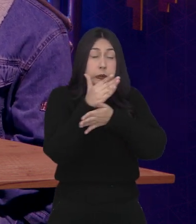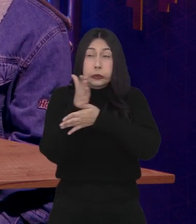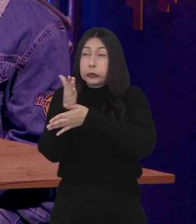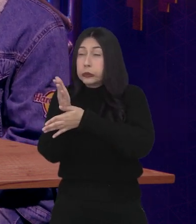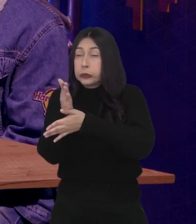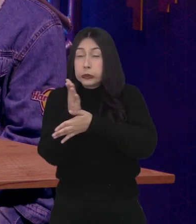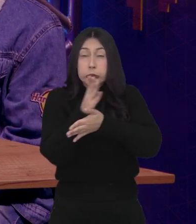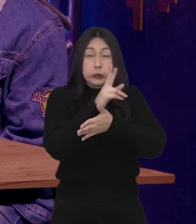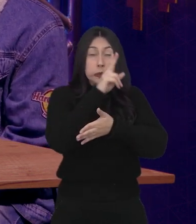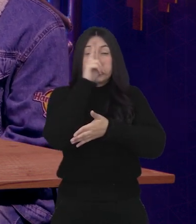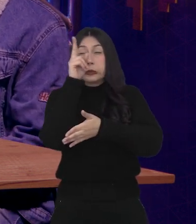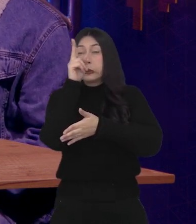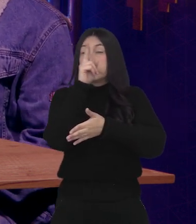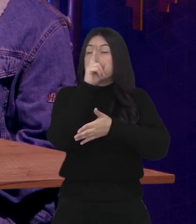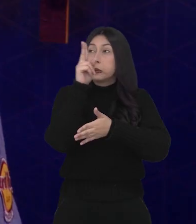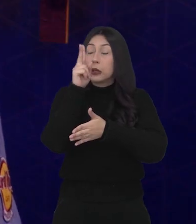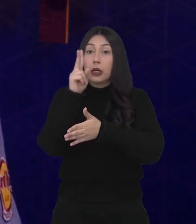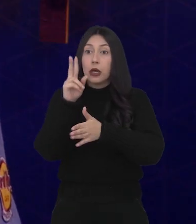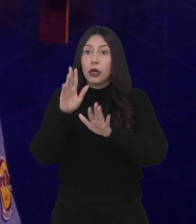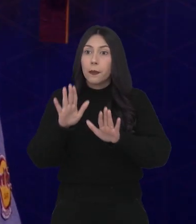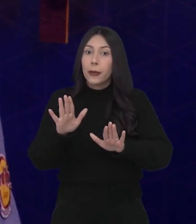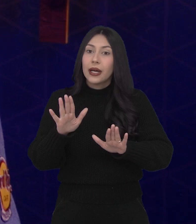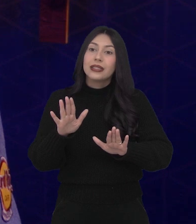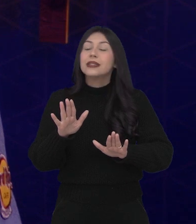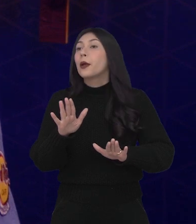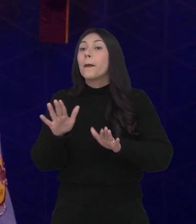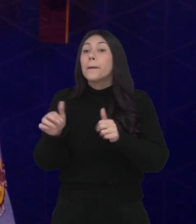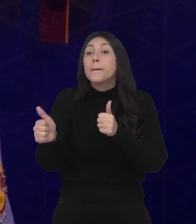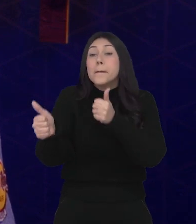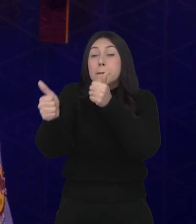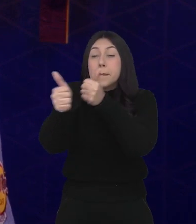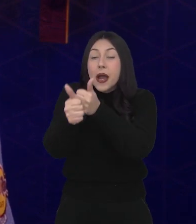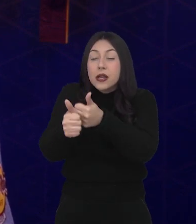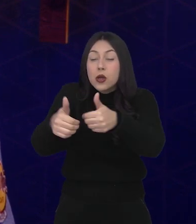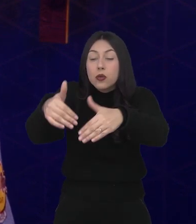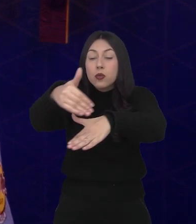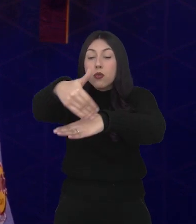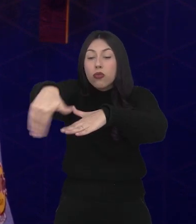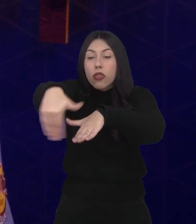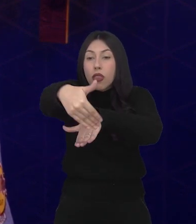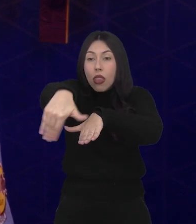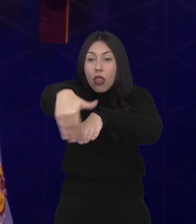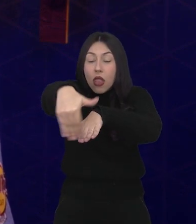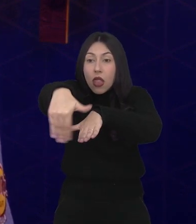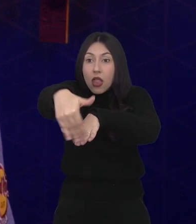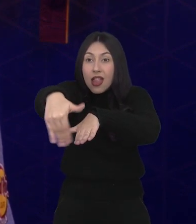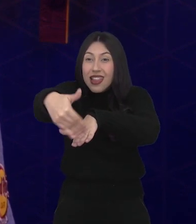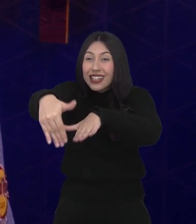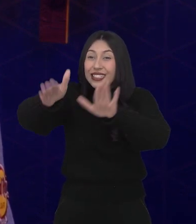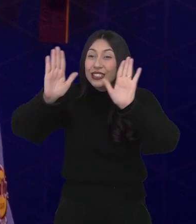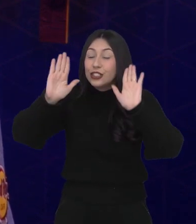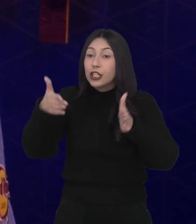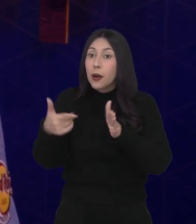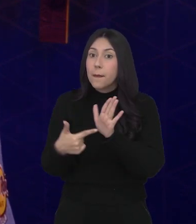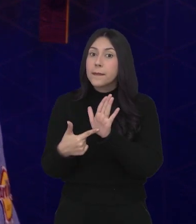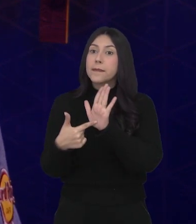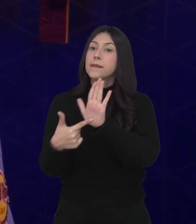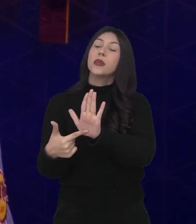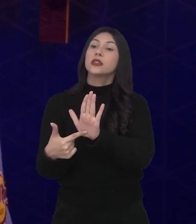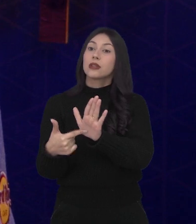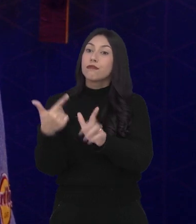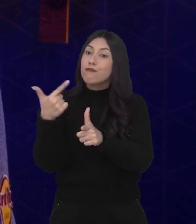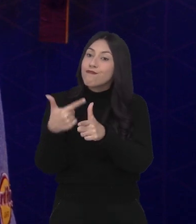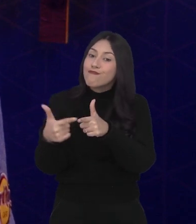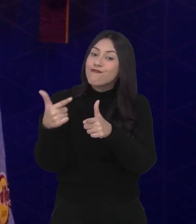as primeiras posições, mas ela tava chegando e ela começou a ter esses, a demonstrar,